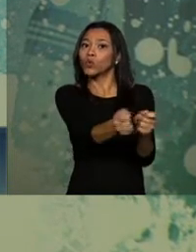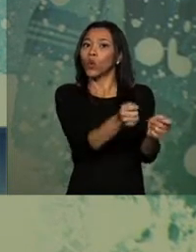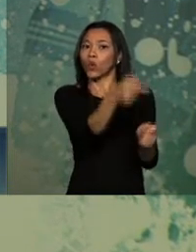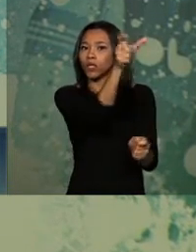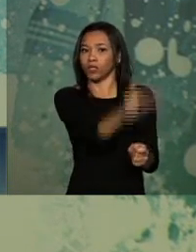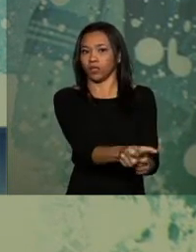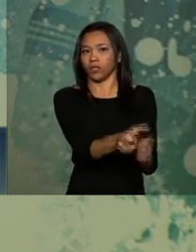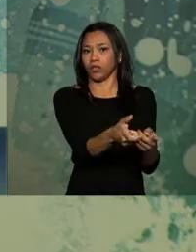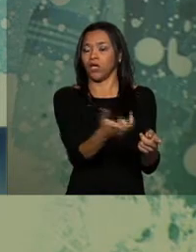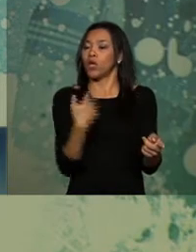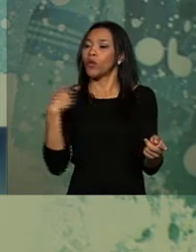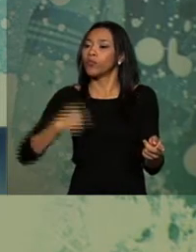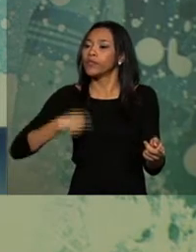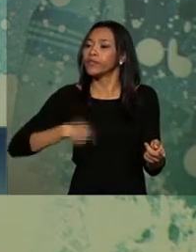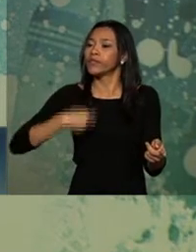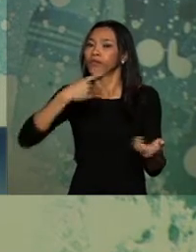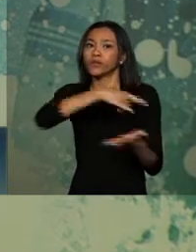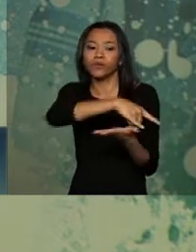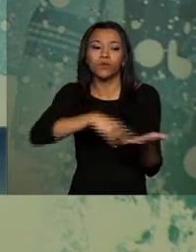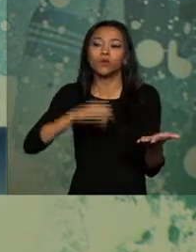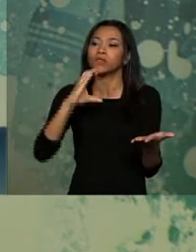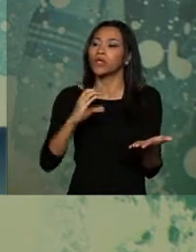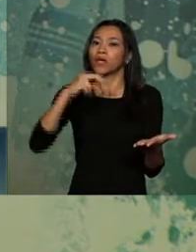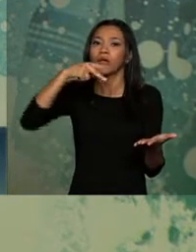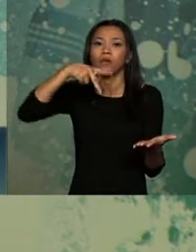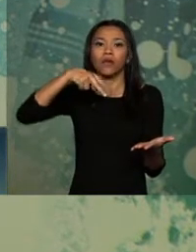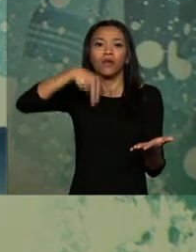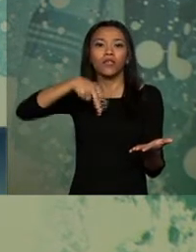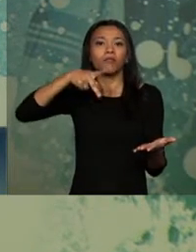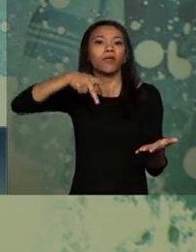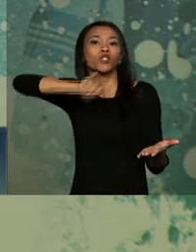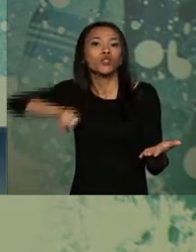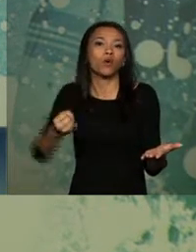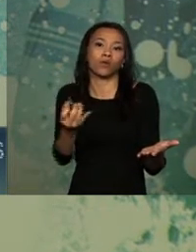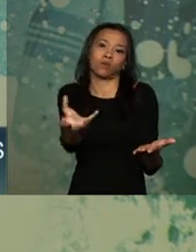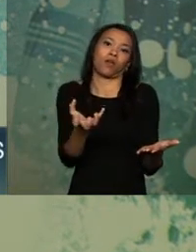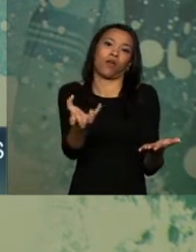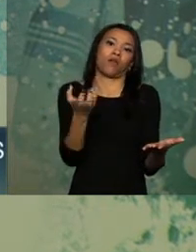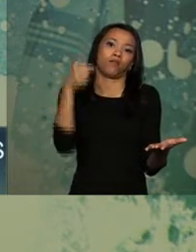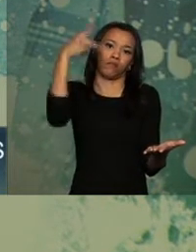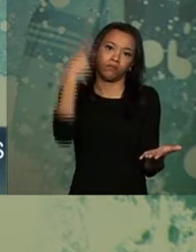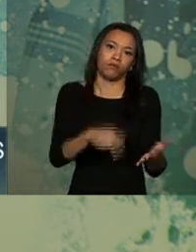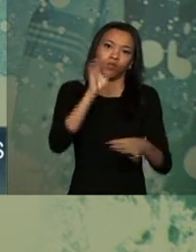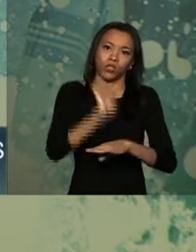pelo menos, ter o registro desse CNPJ aqui no Estado. Aí eu falei